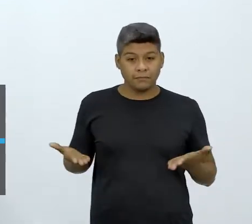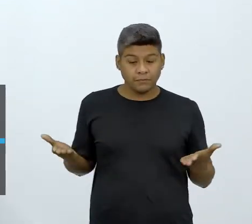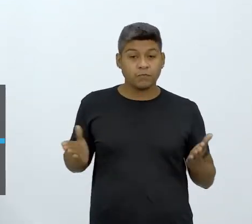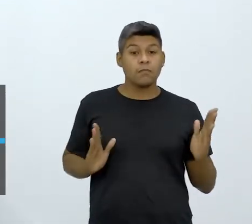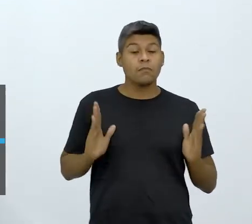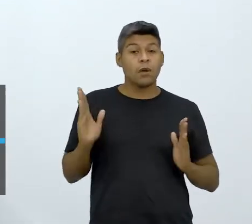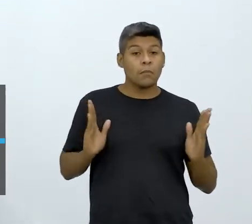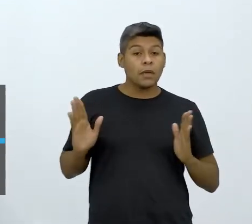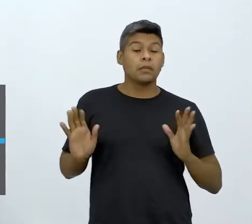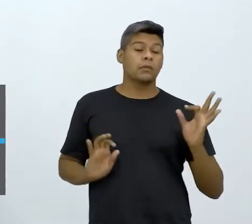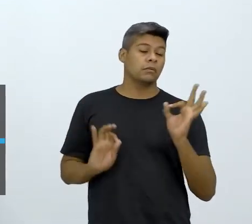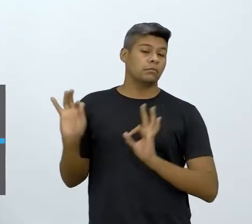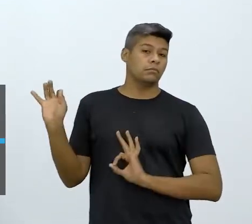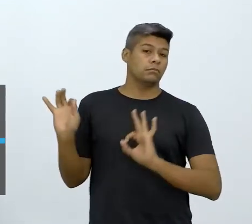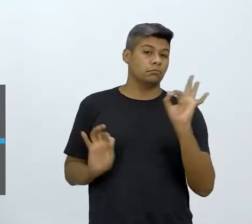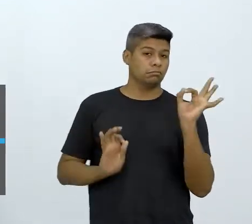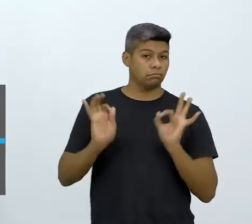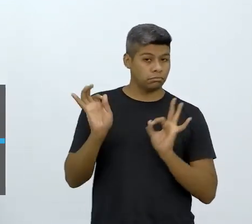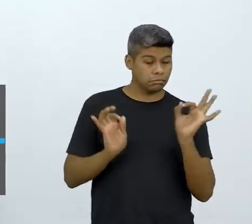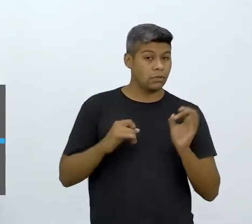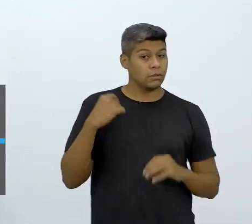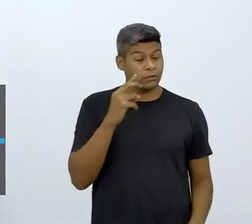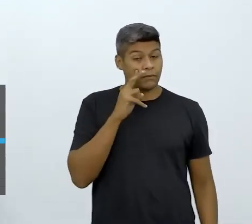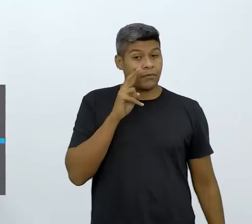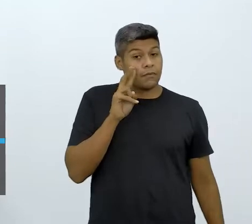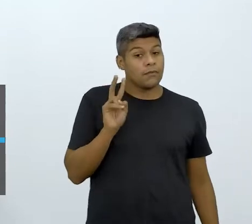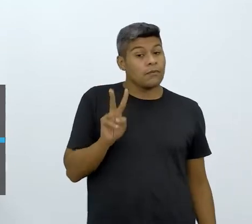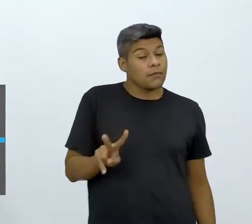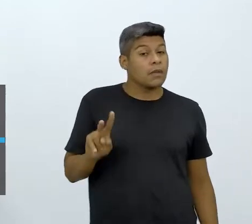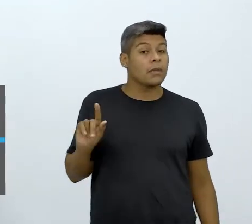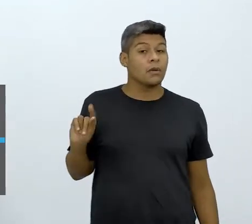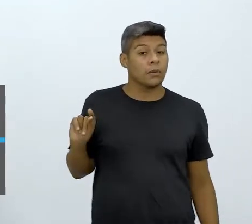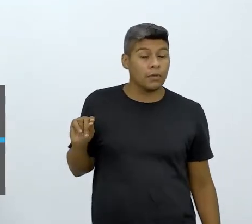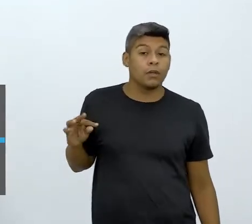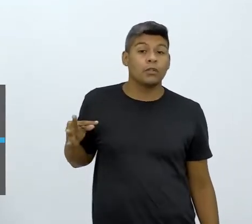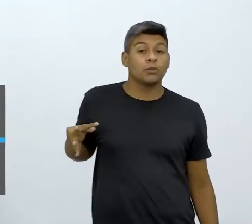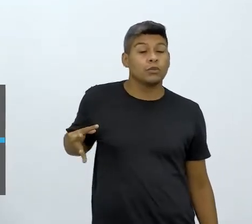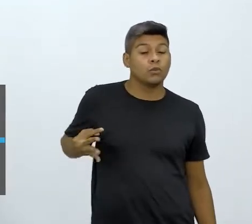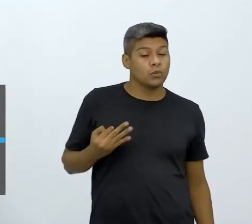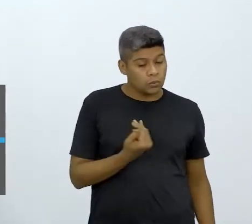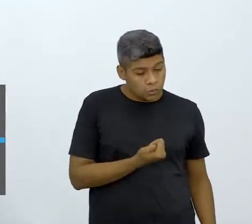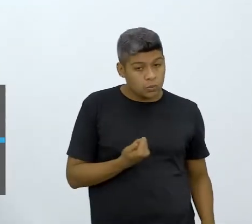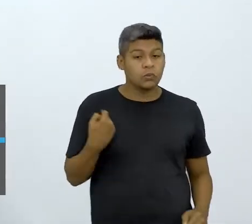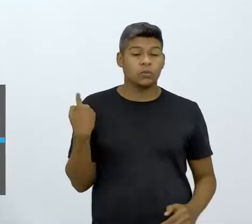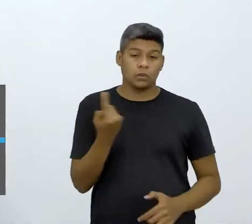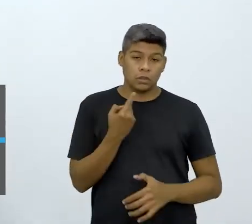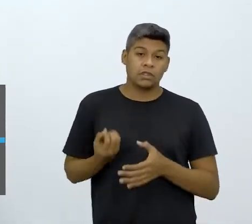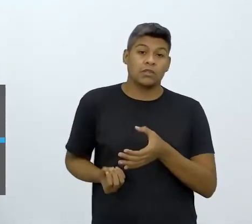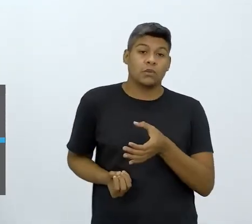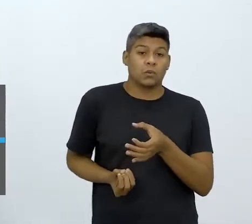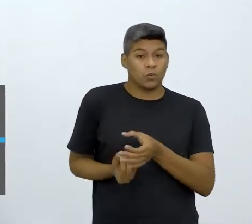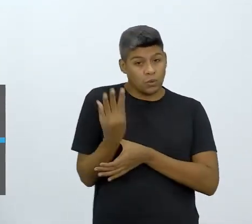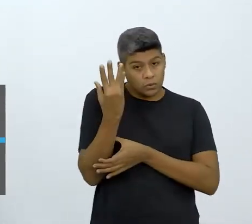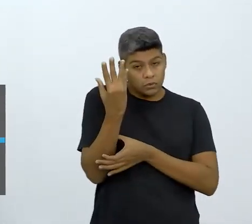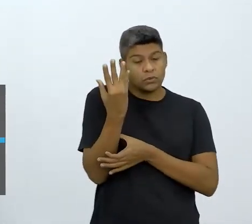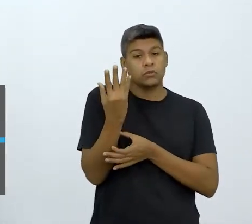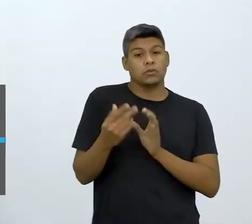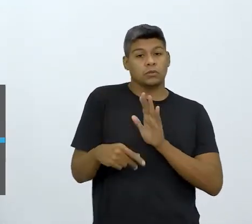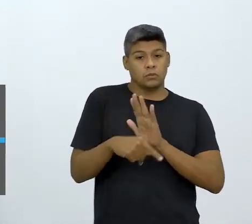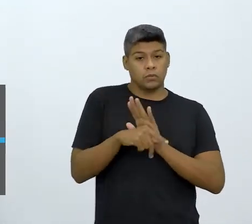de sistematização. Então, nós vamos rever um pouco de tudo aquilo que nós construímos sobre o